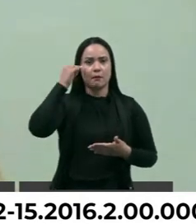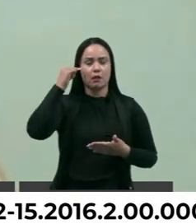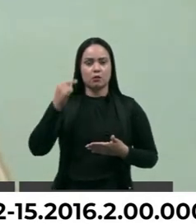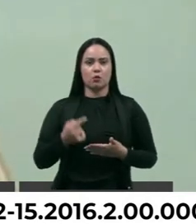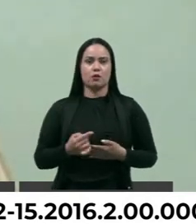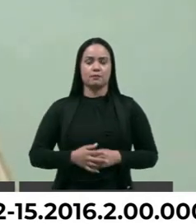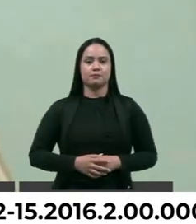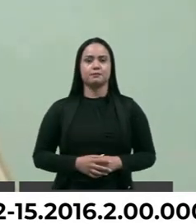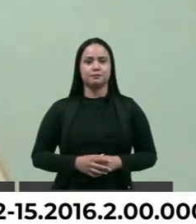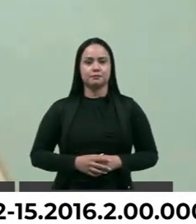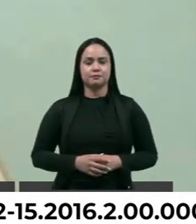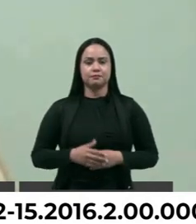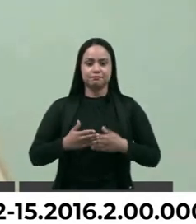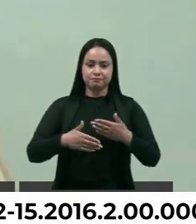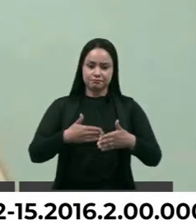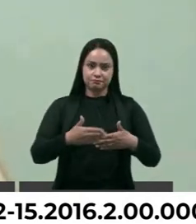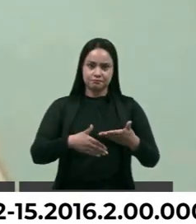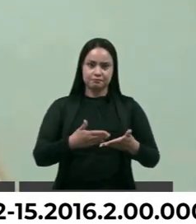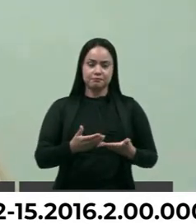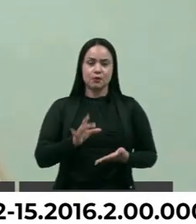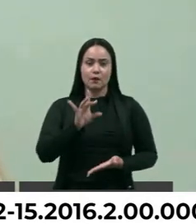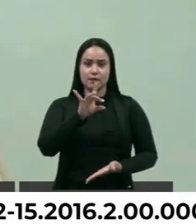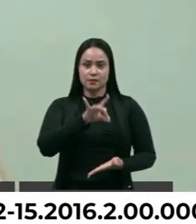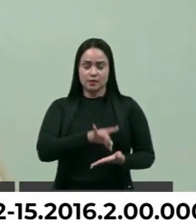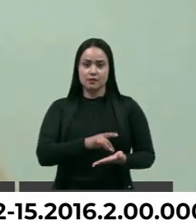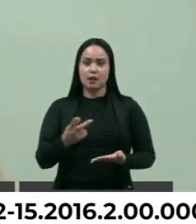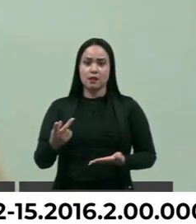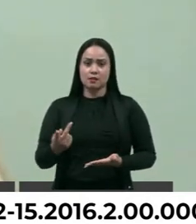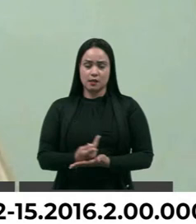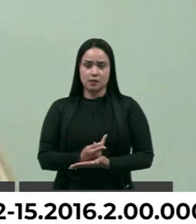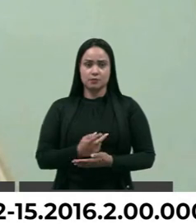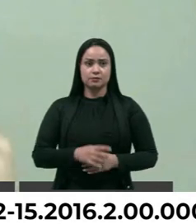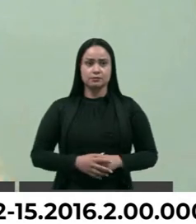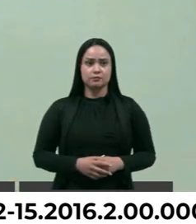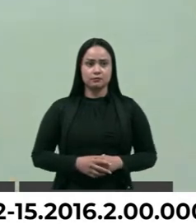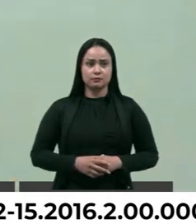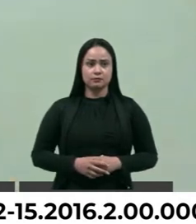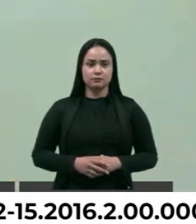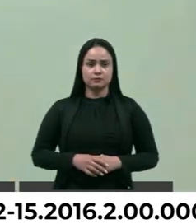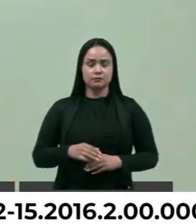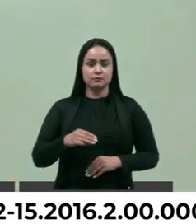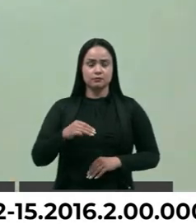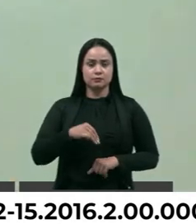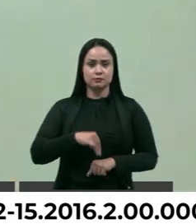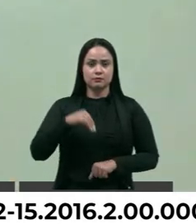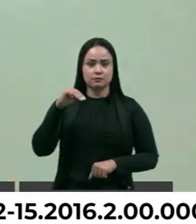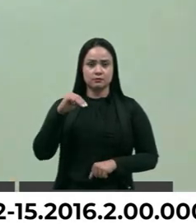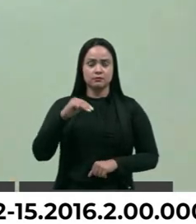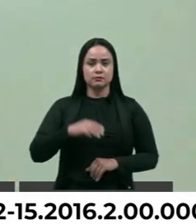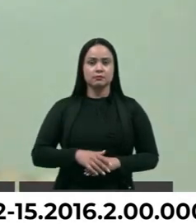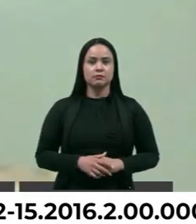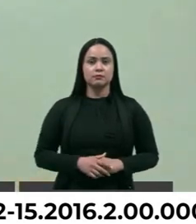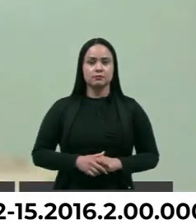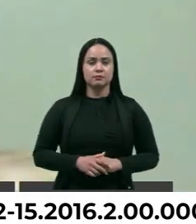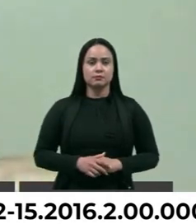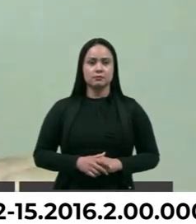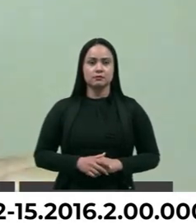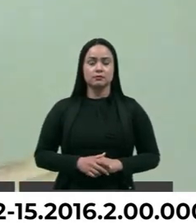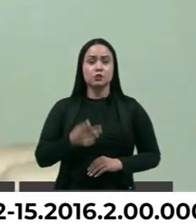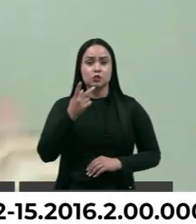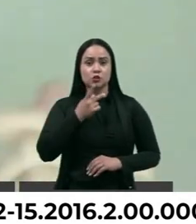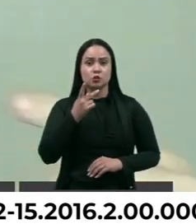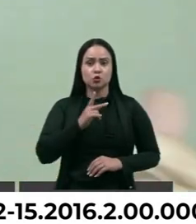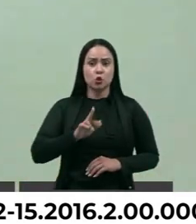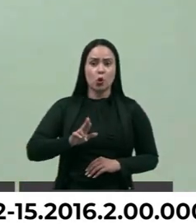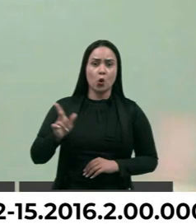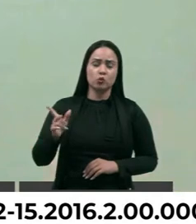obrigatória em cursos oficiais realizados pela Escola de Magistratura, tão somente. Dito de outra